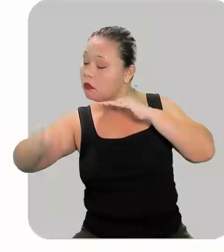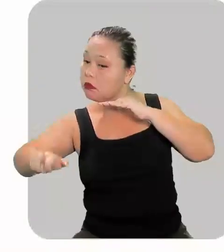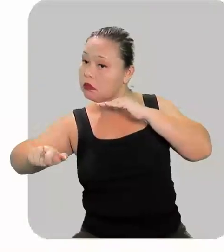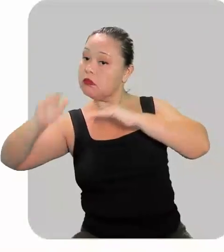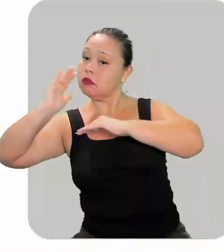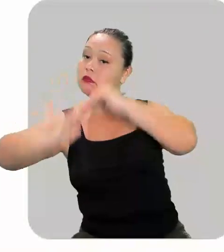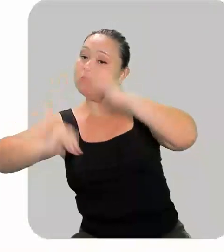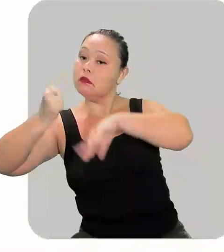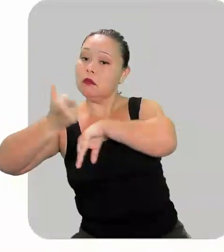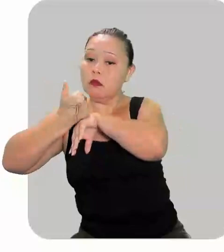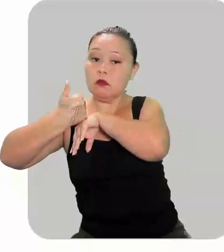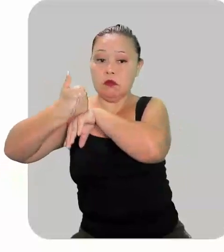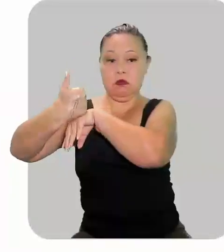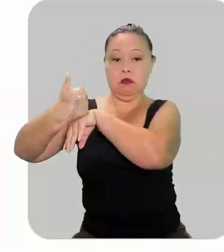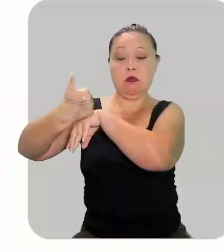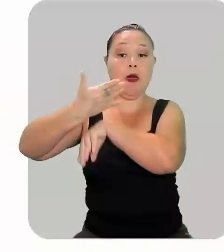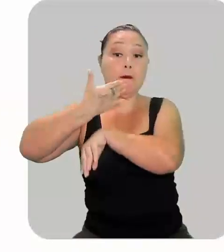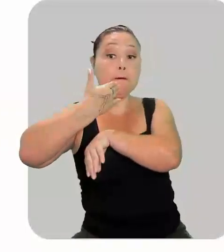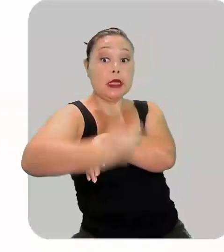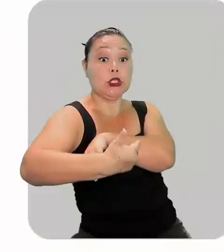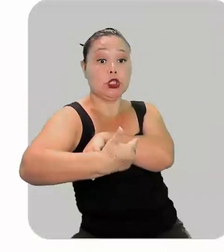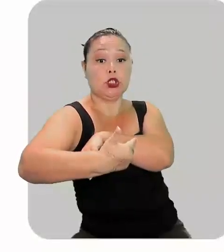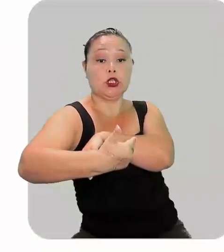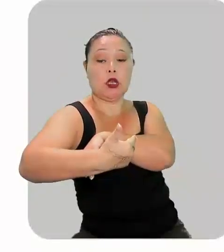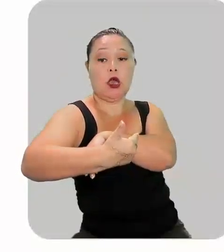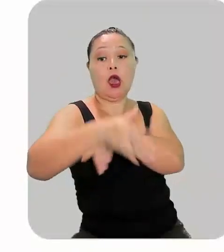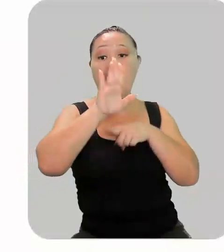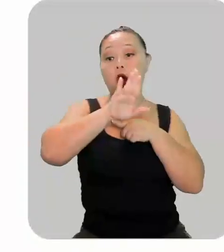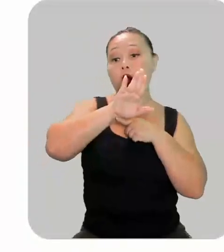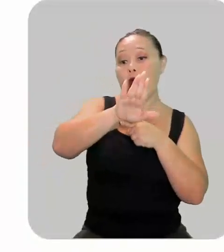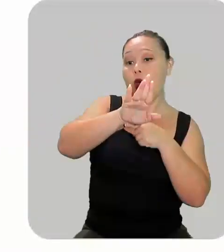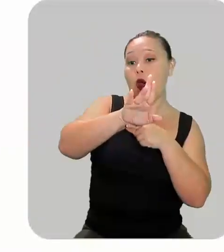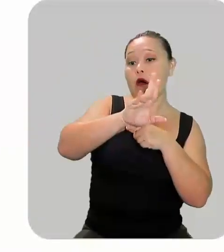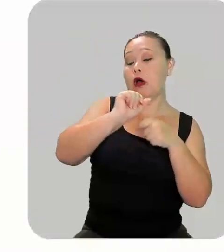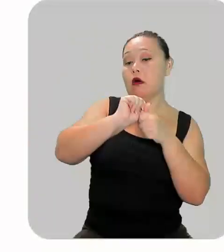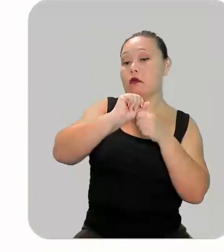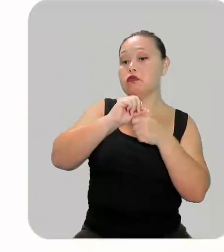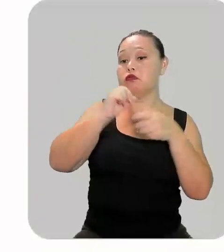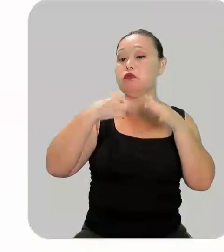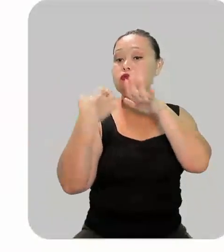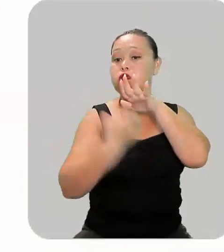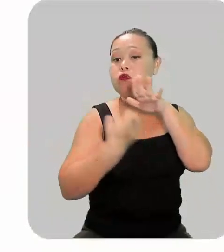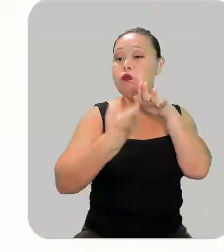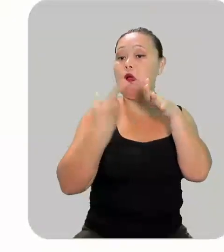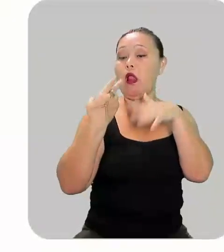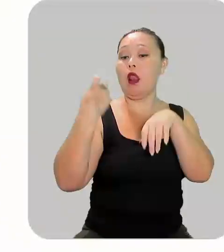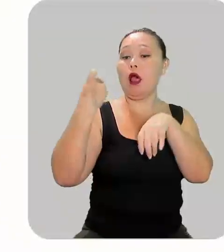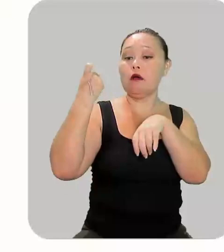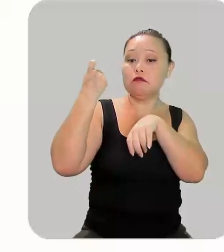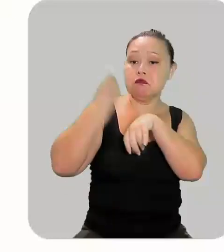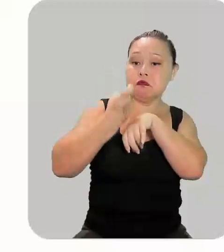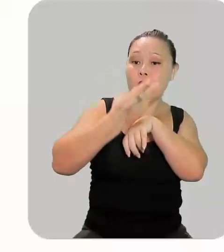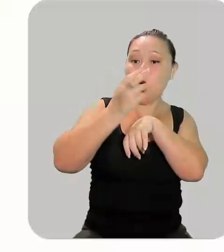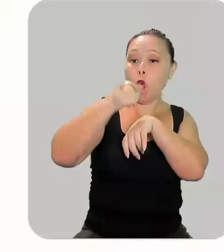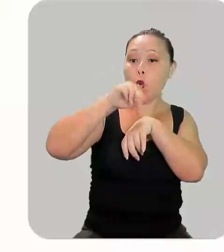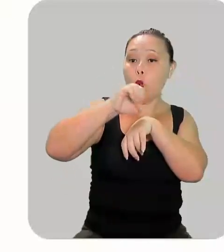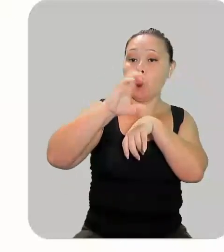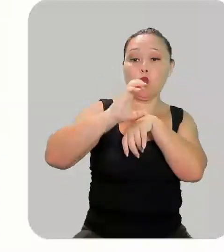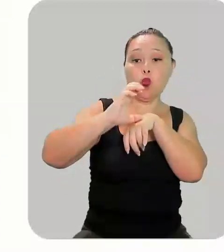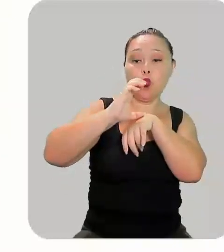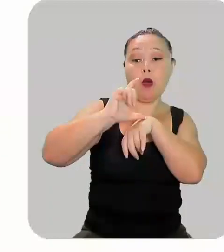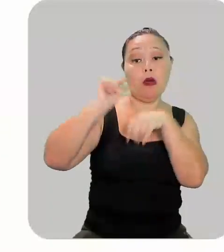o mestre de obras deverá pedir à usina de concreto para fazer